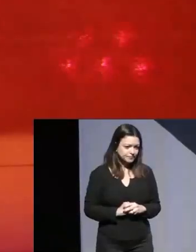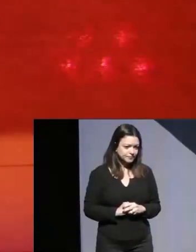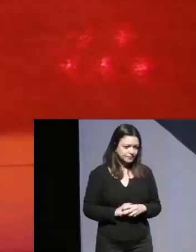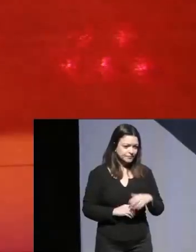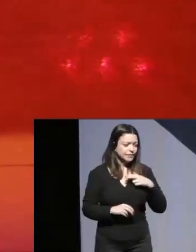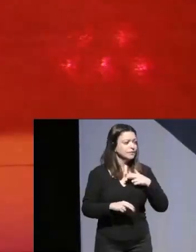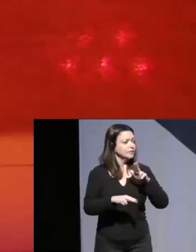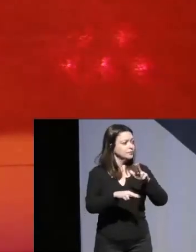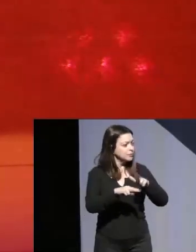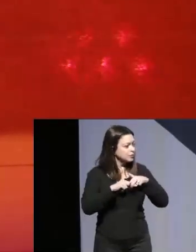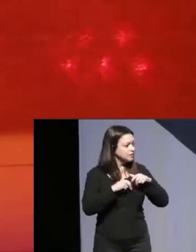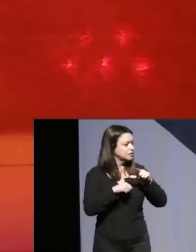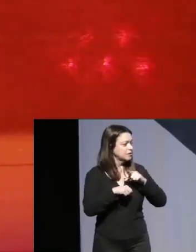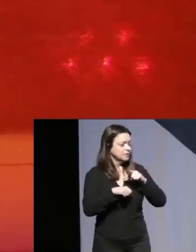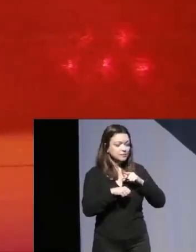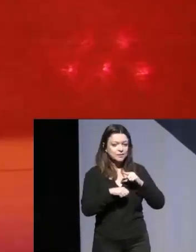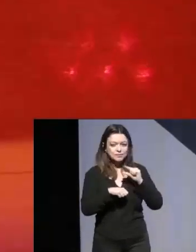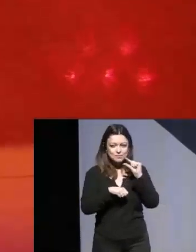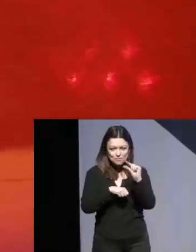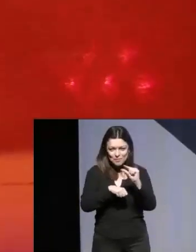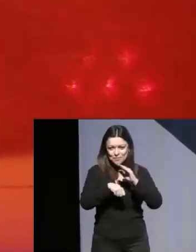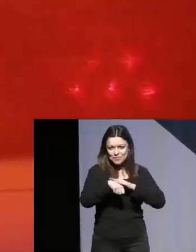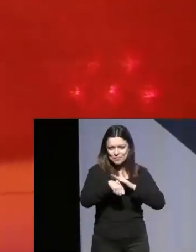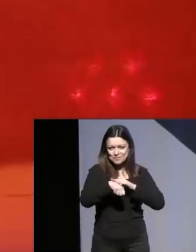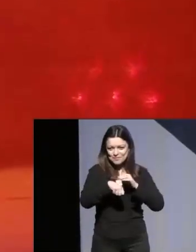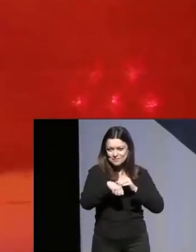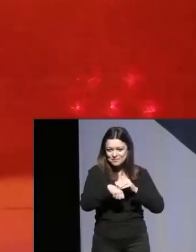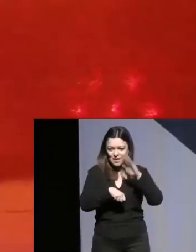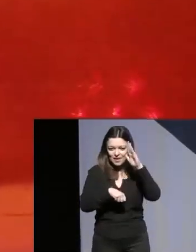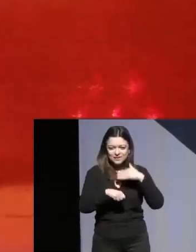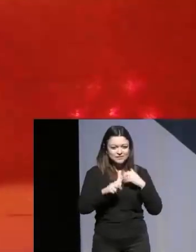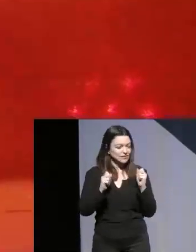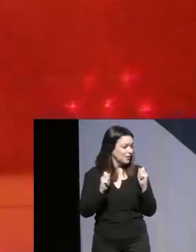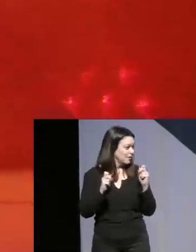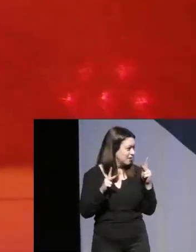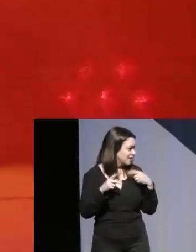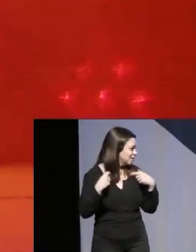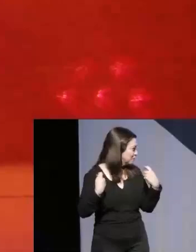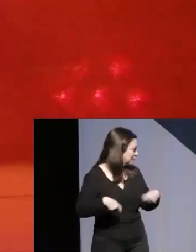tempinho a mais, eu preciso de um ok.